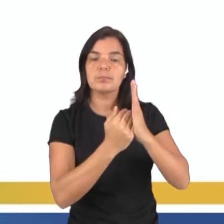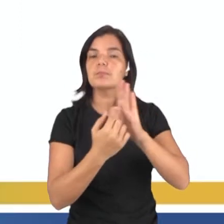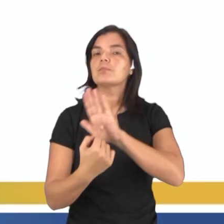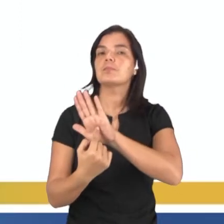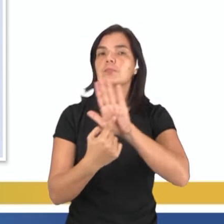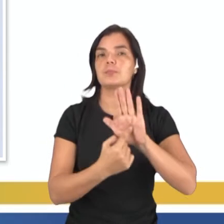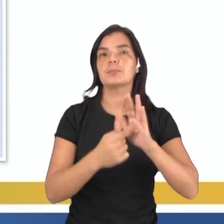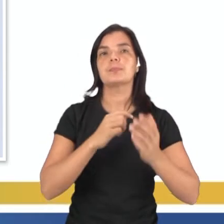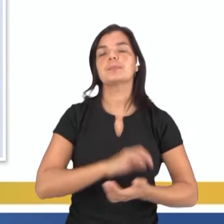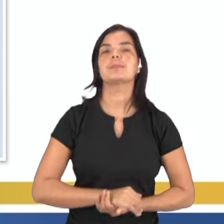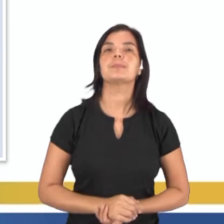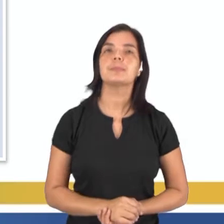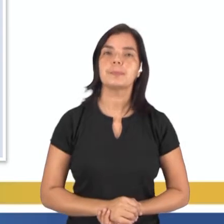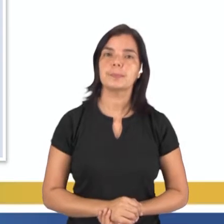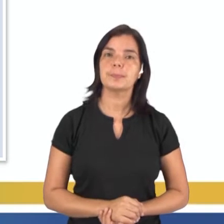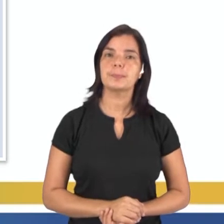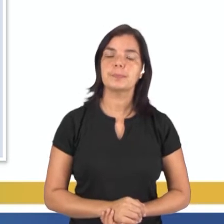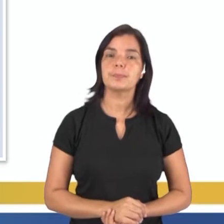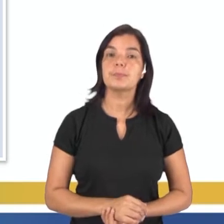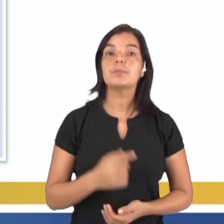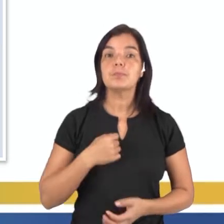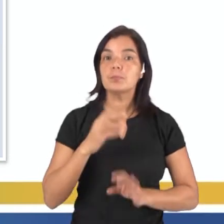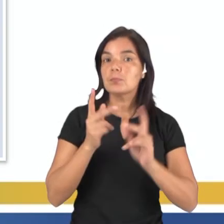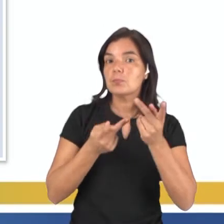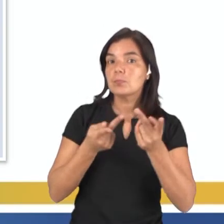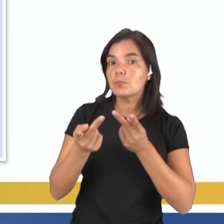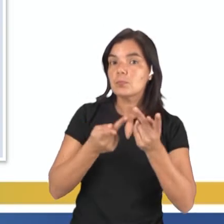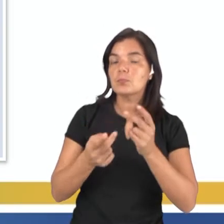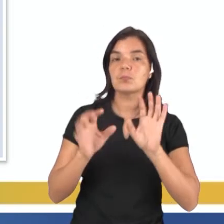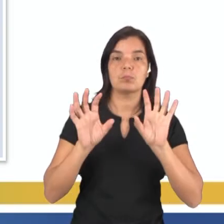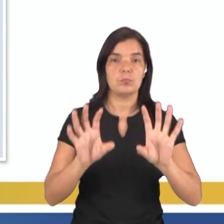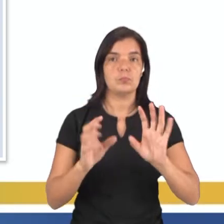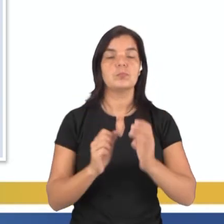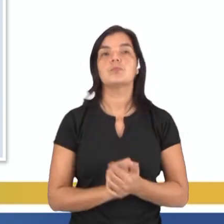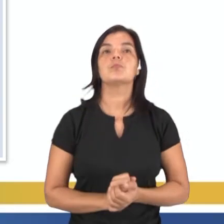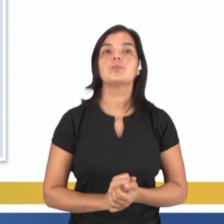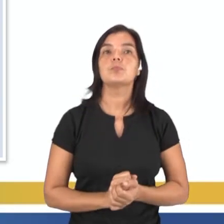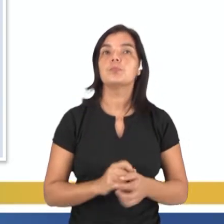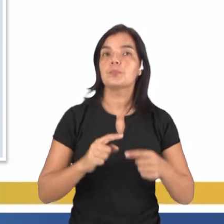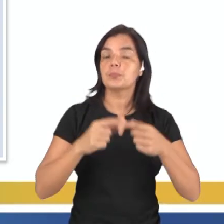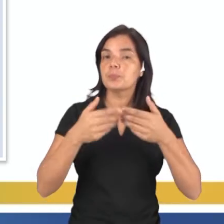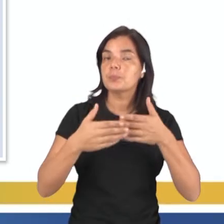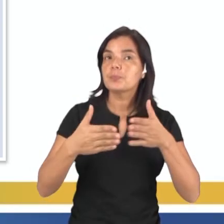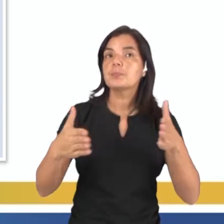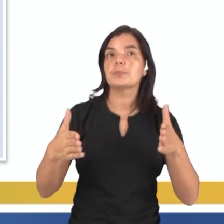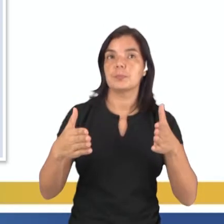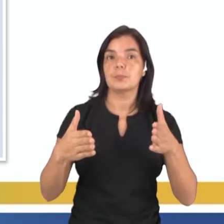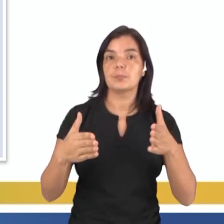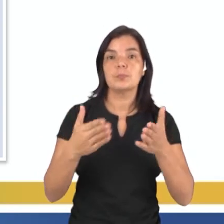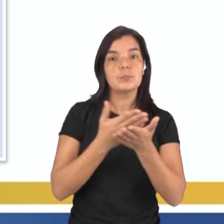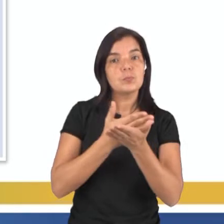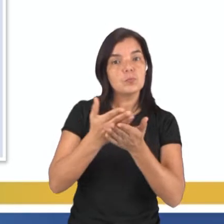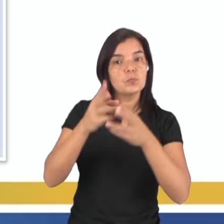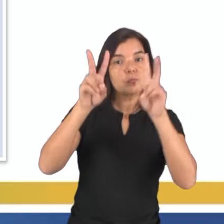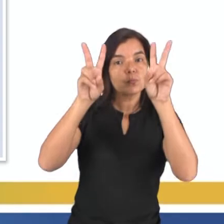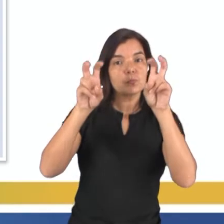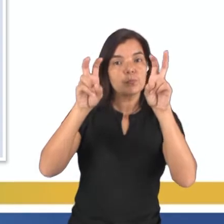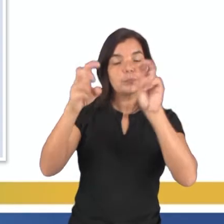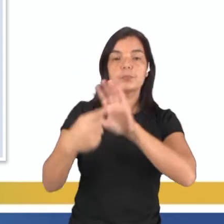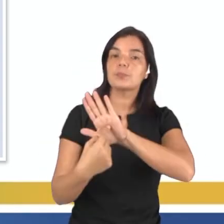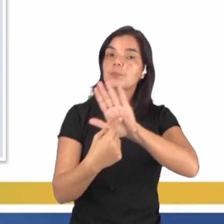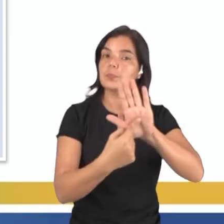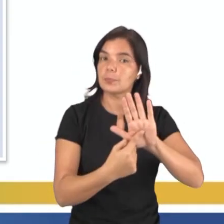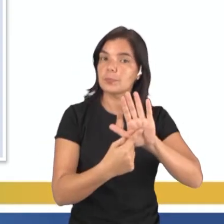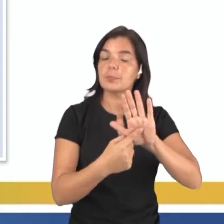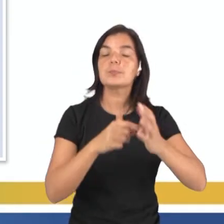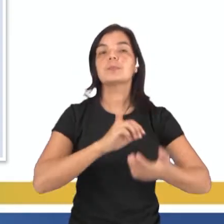apresentação. Aí esse plano segue dessa forma: com abertura, introdução e tema de apresentação do